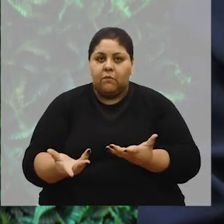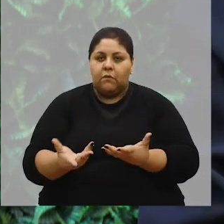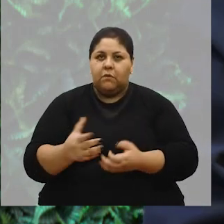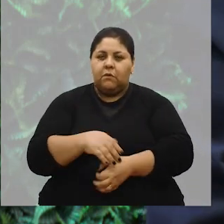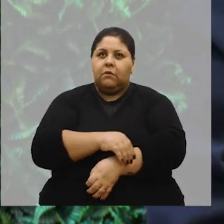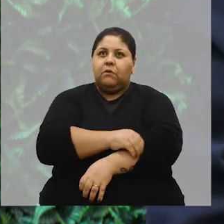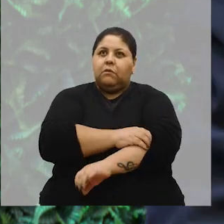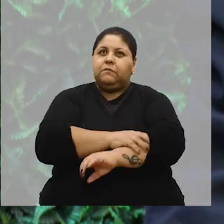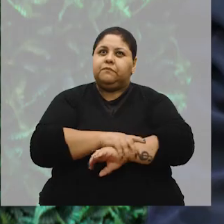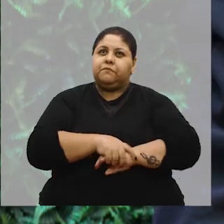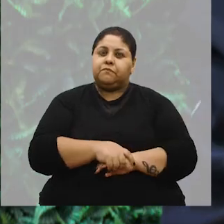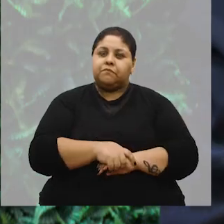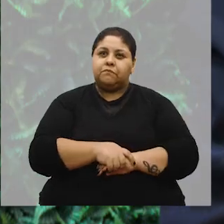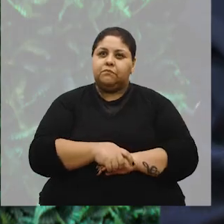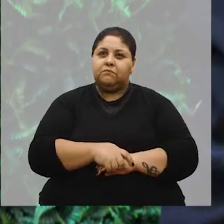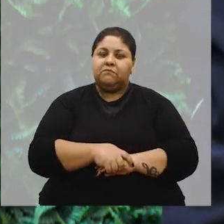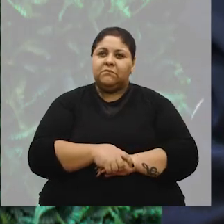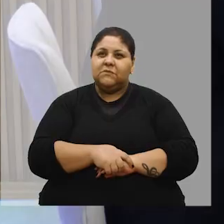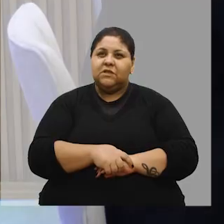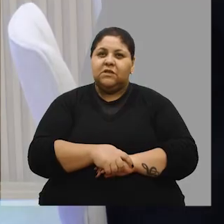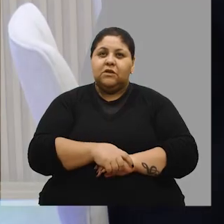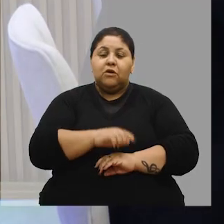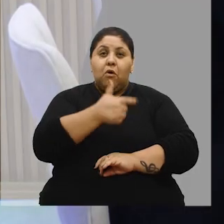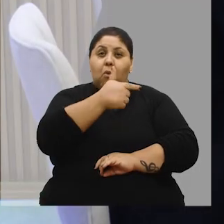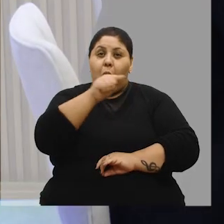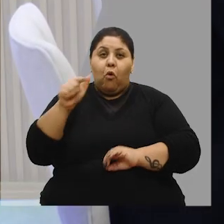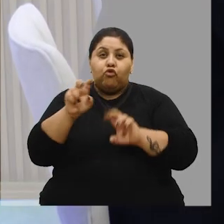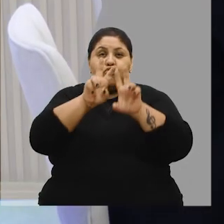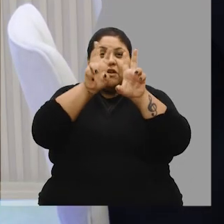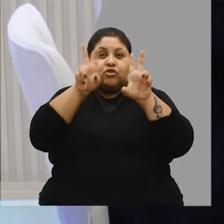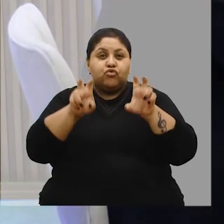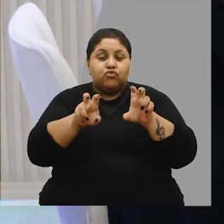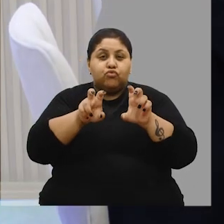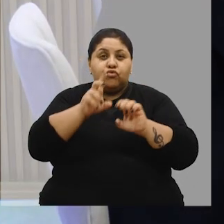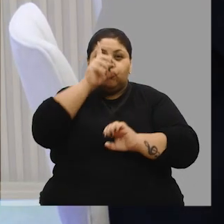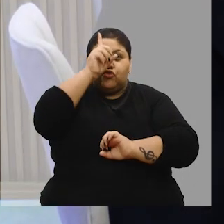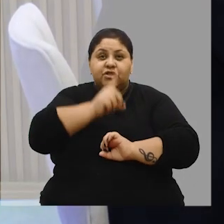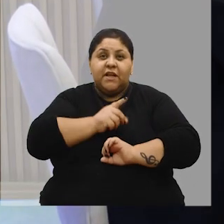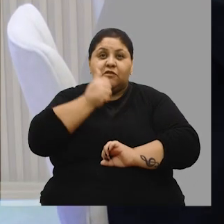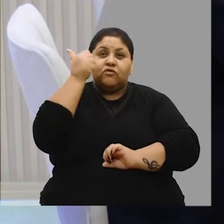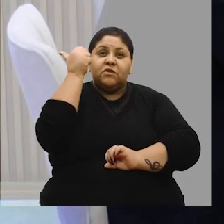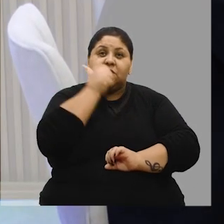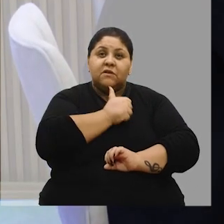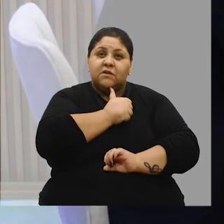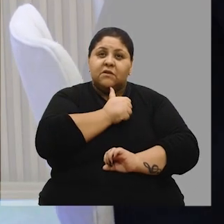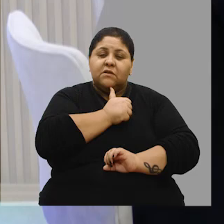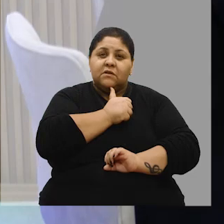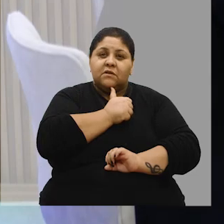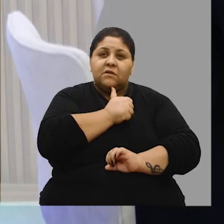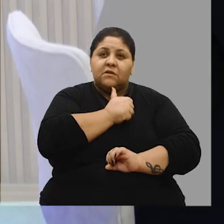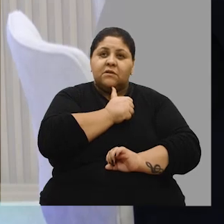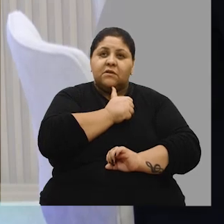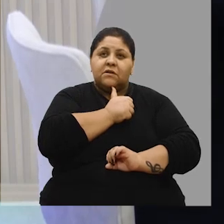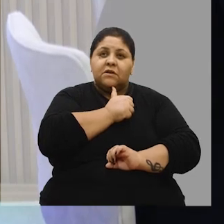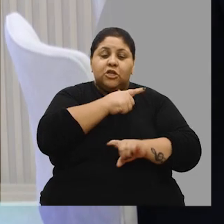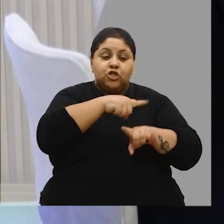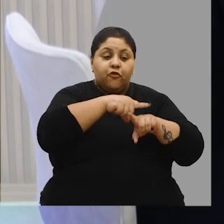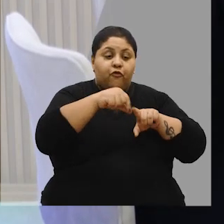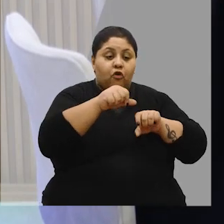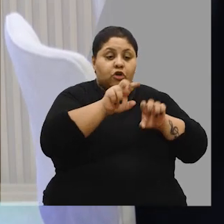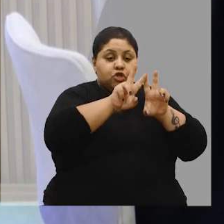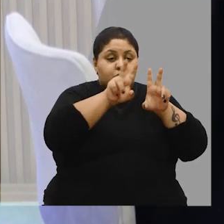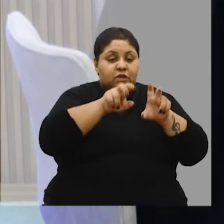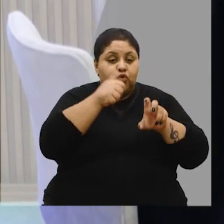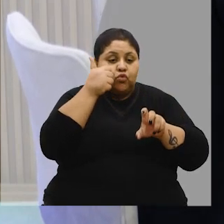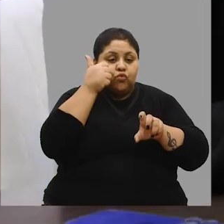são coisas... A gente entra numa outra seara de discussão daí sobre o direito da mulher. Não, né? A gente sai da seara eleitoral até porque é uma luta